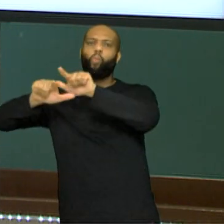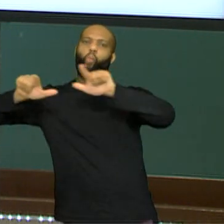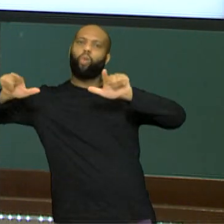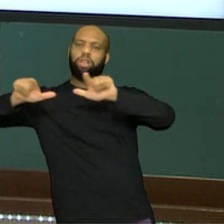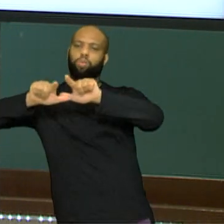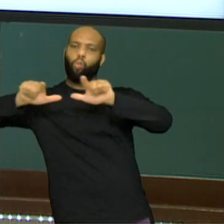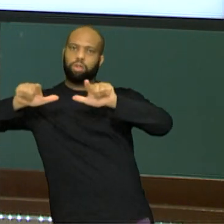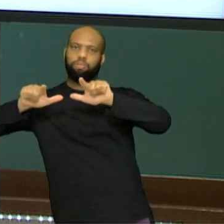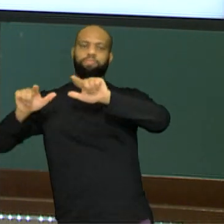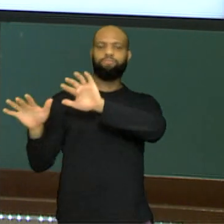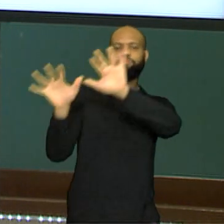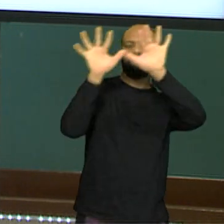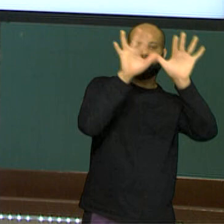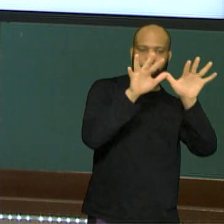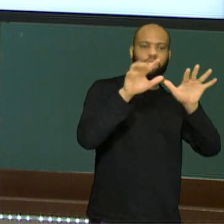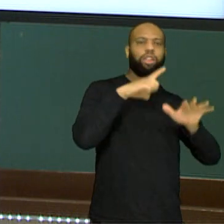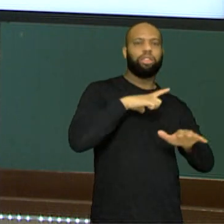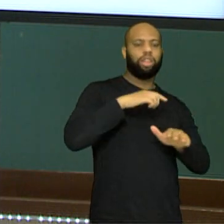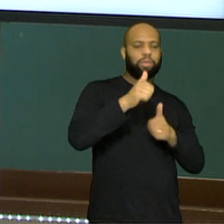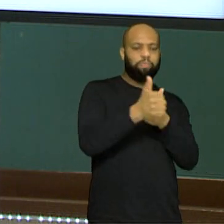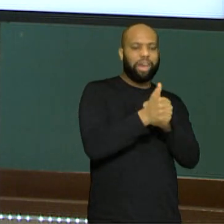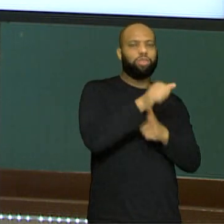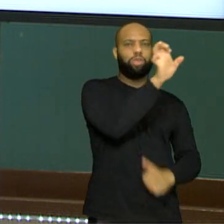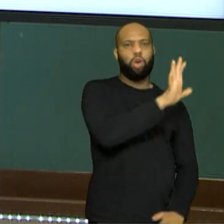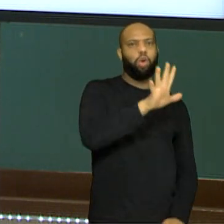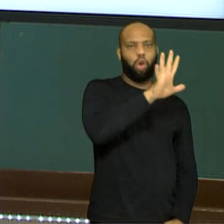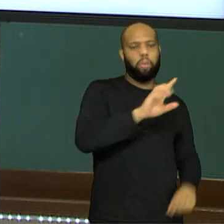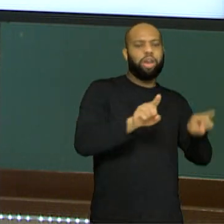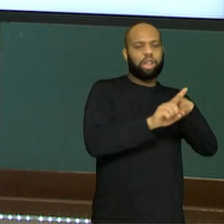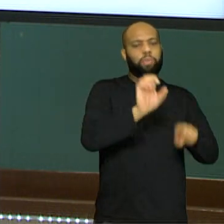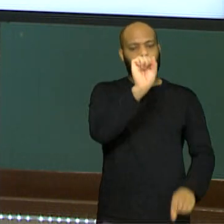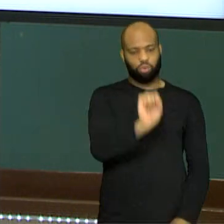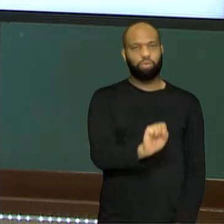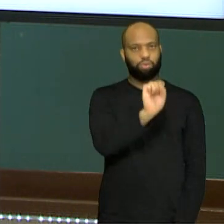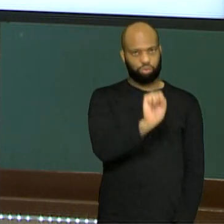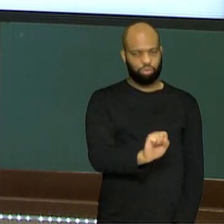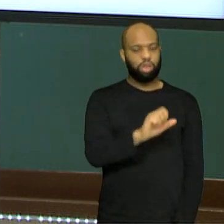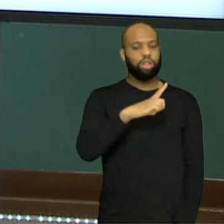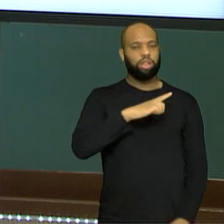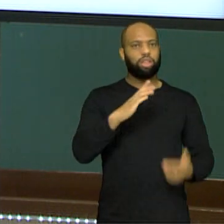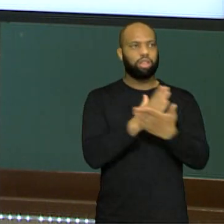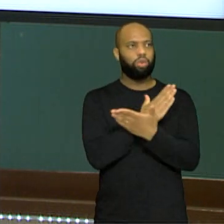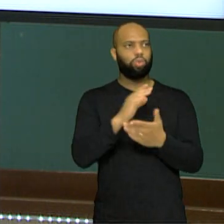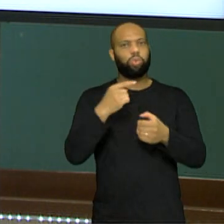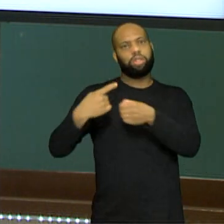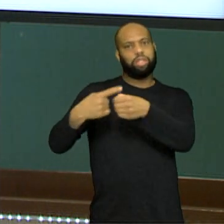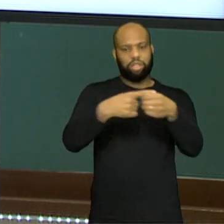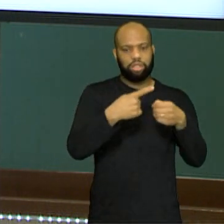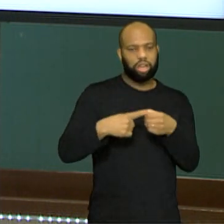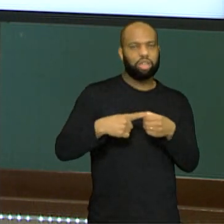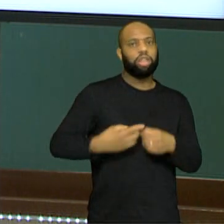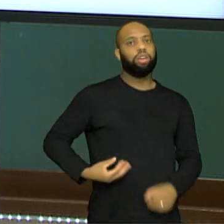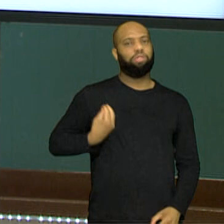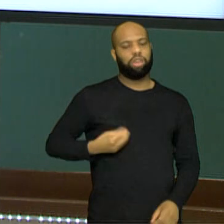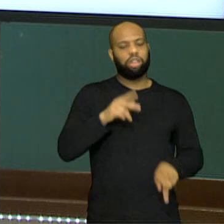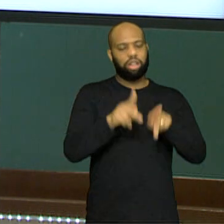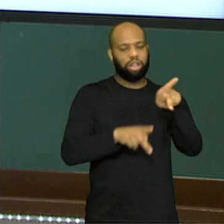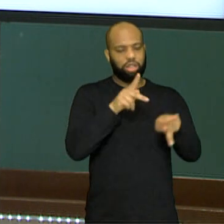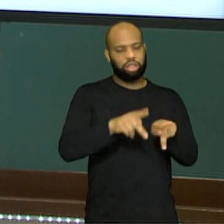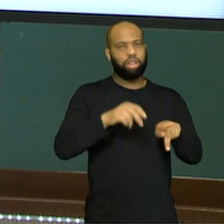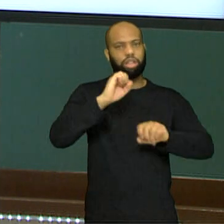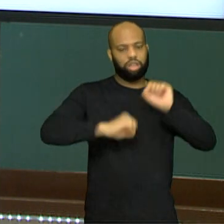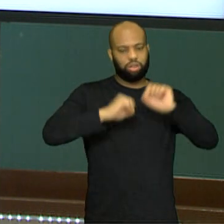centros urbanos e só, bem dizer, na Europa e no sul é que vão ter algumas cidades mais